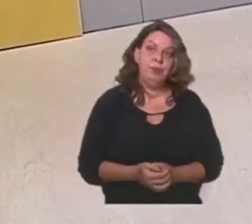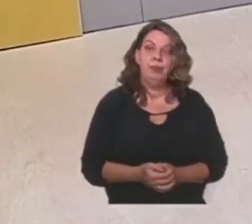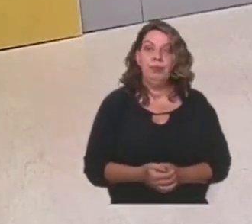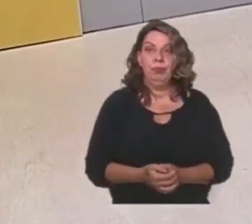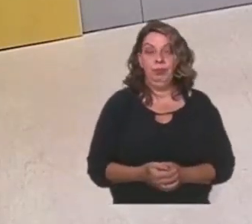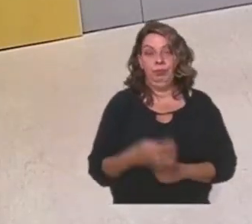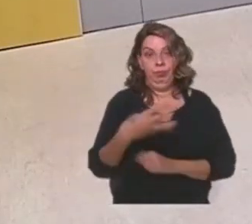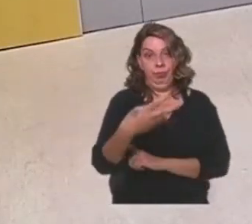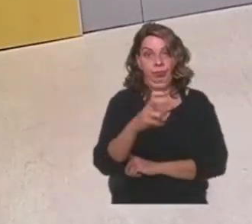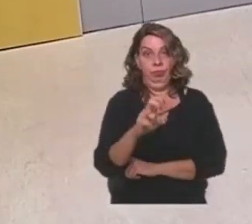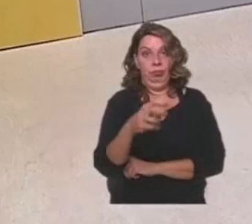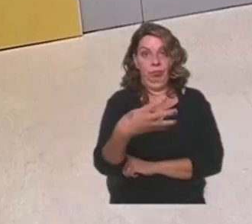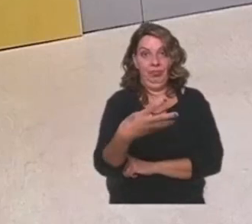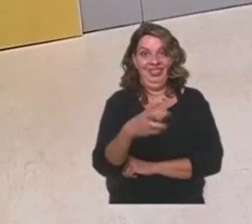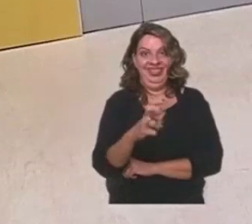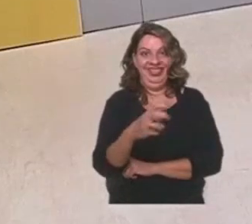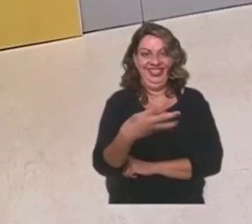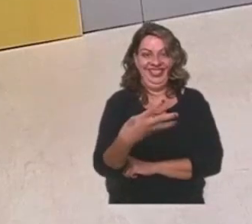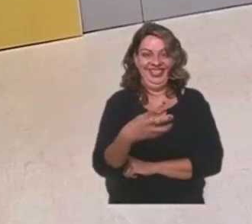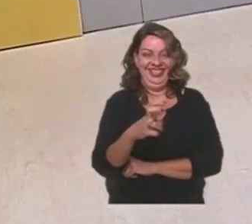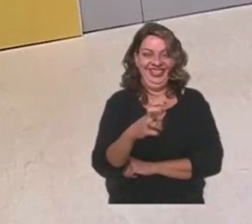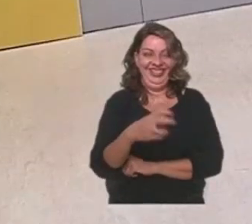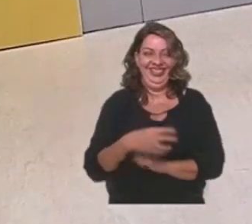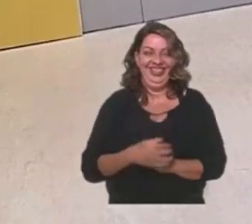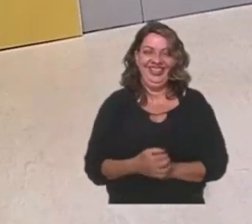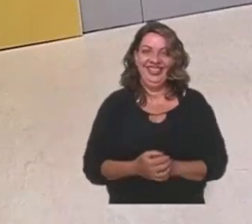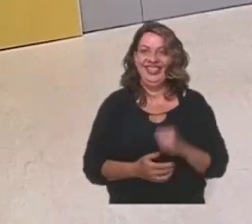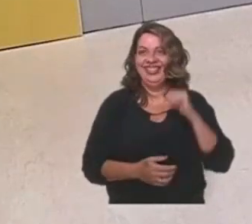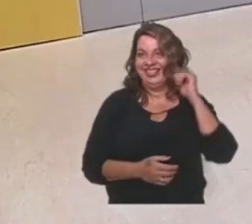42 e 45,